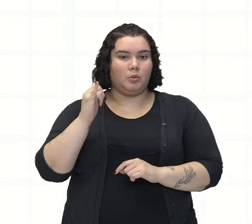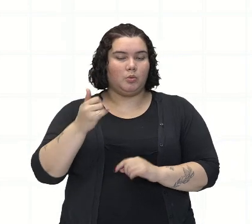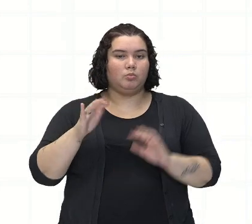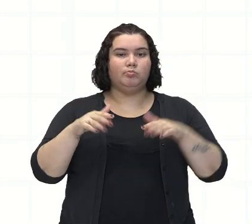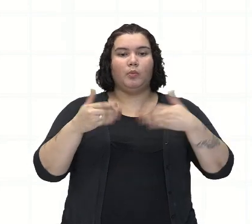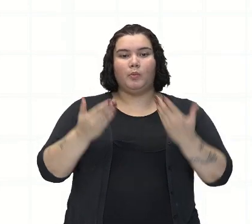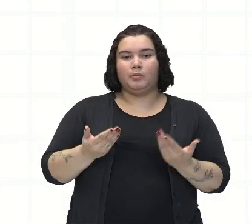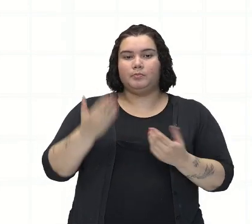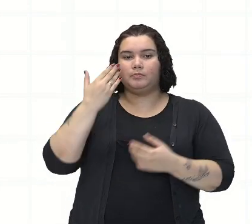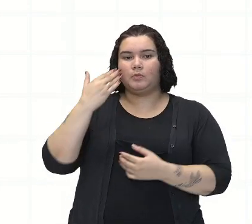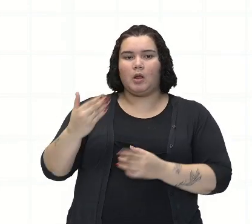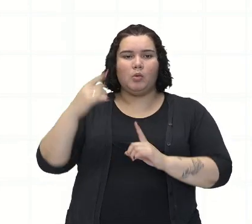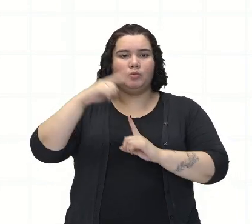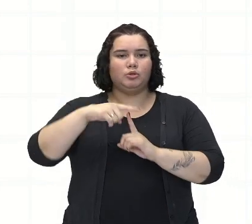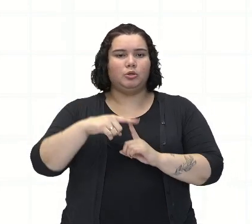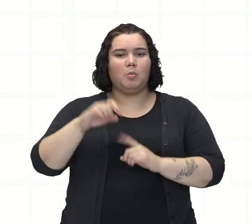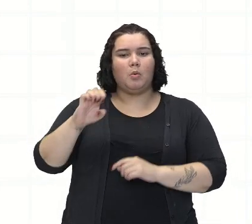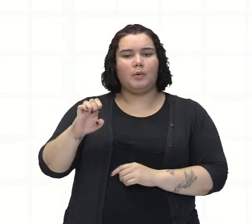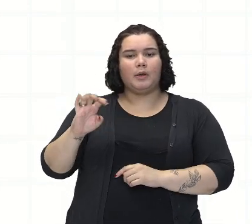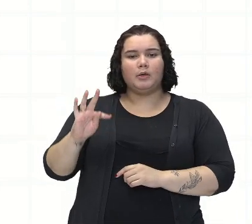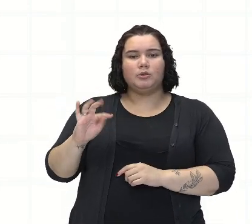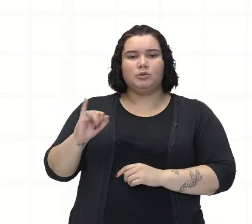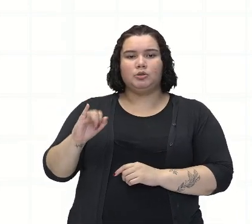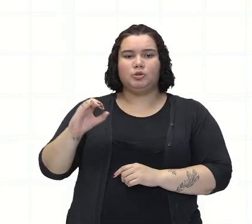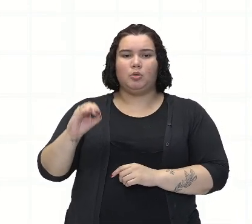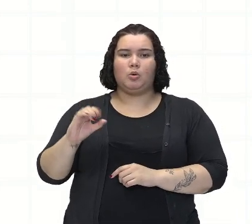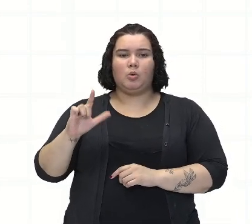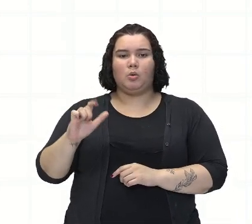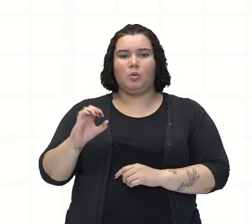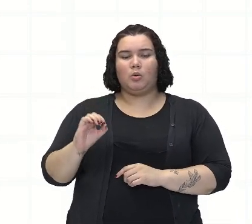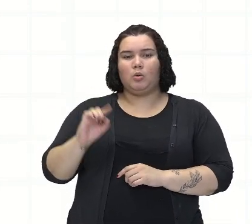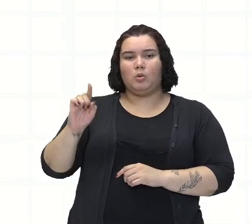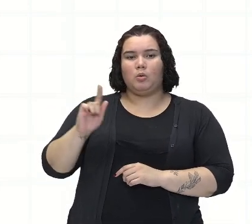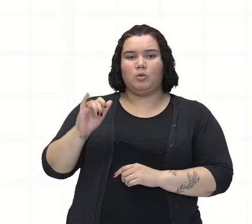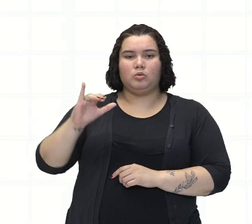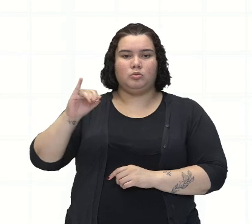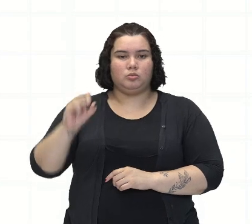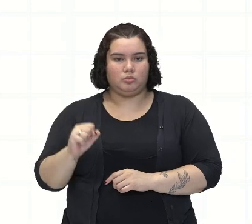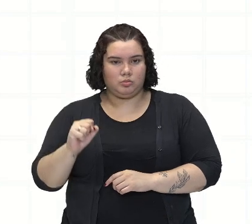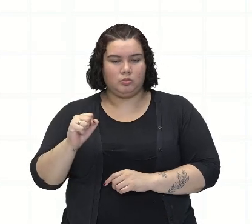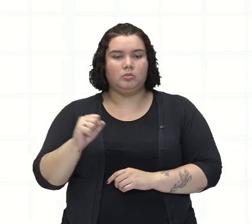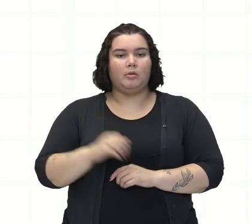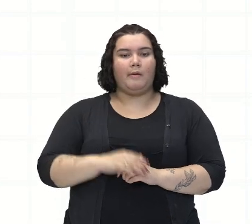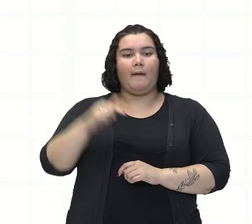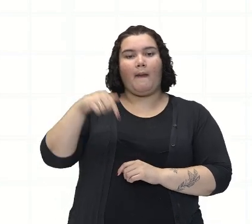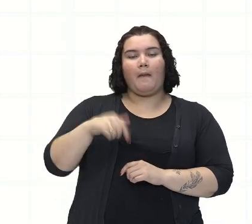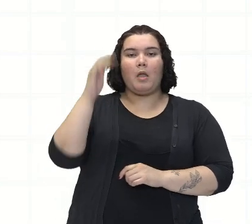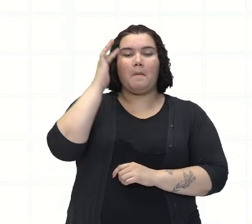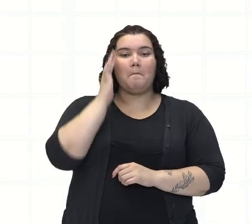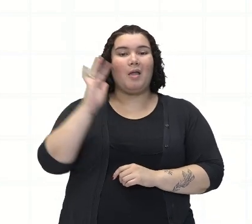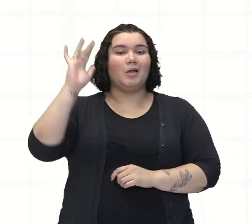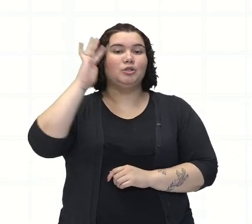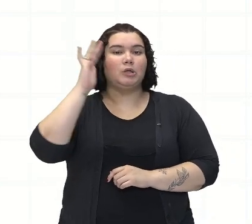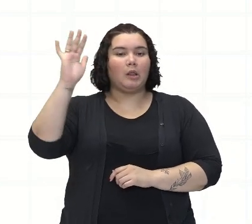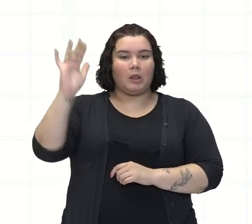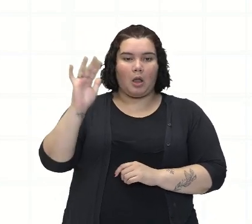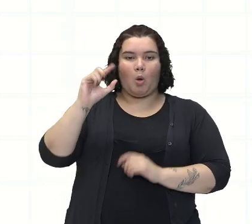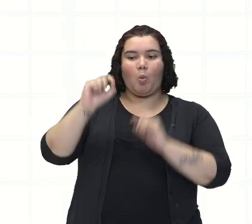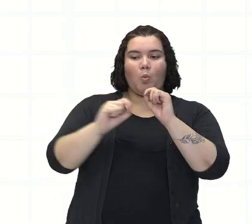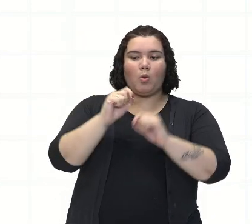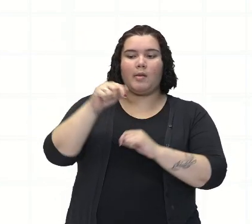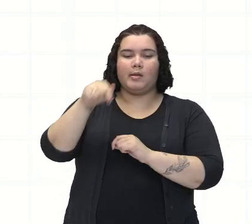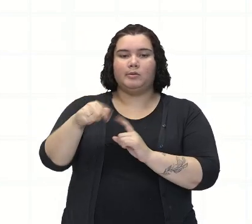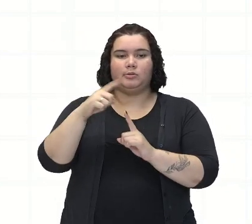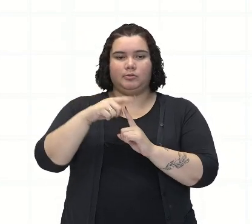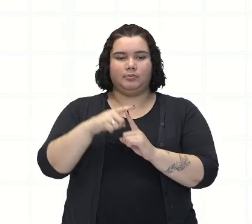contos etiológicos, que é um modo imaginativo de explicar o motivo pelo qual algo é o que é. Então eu vou